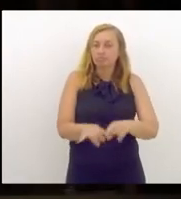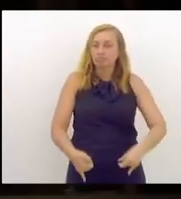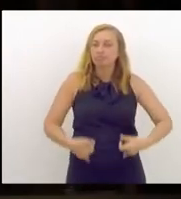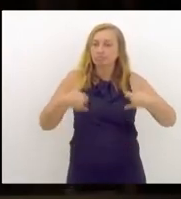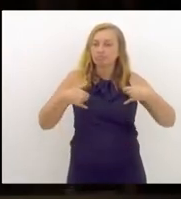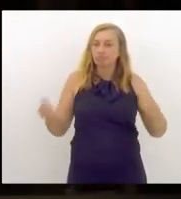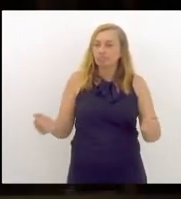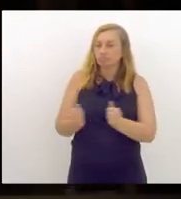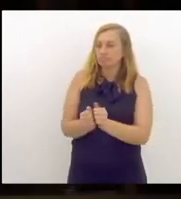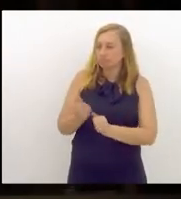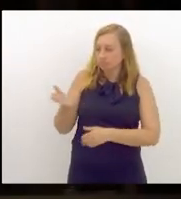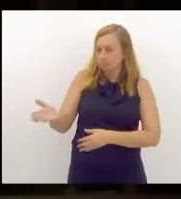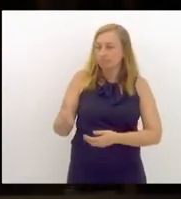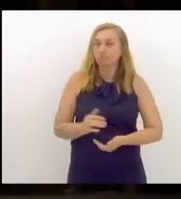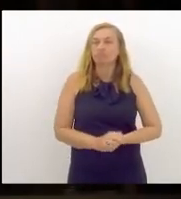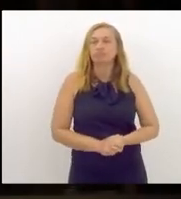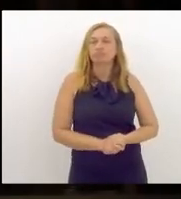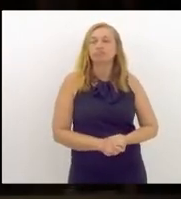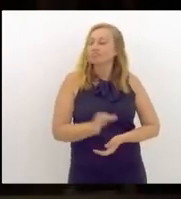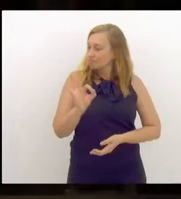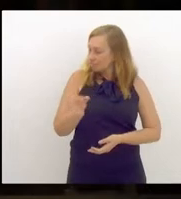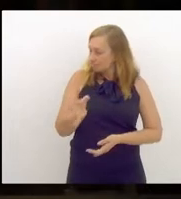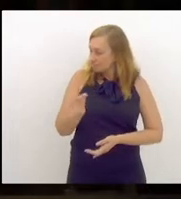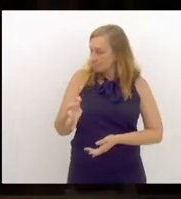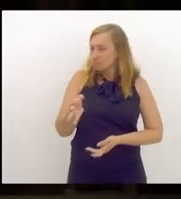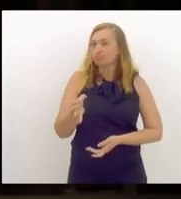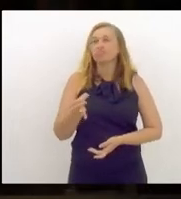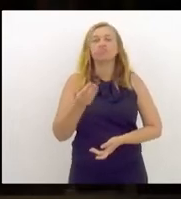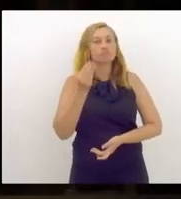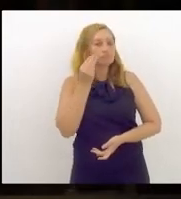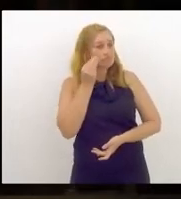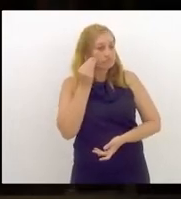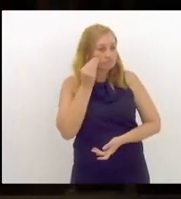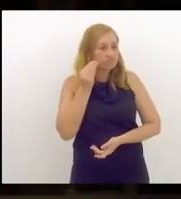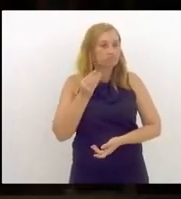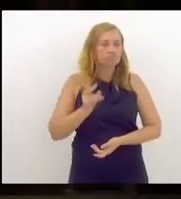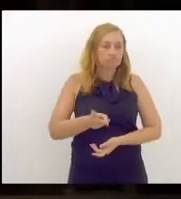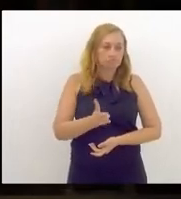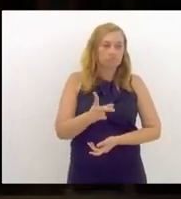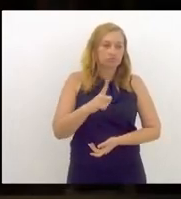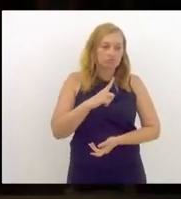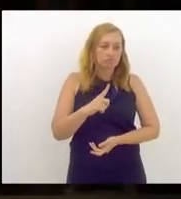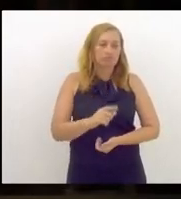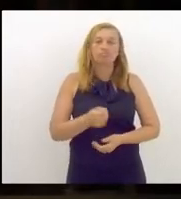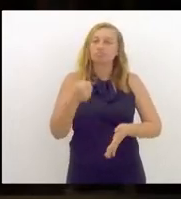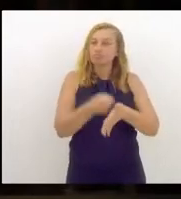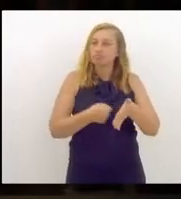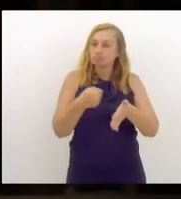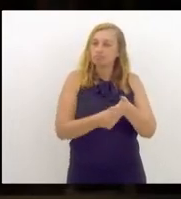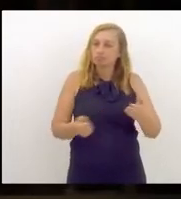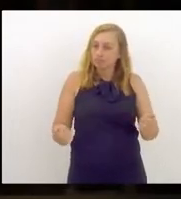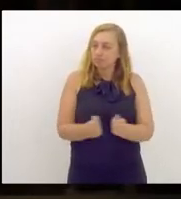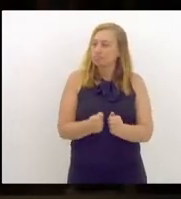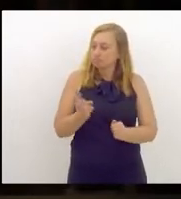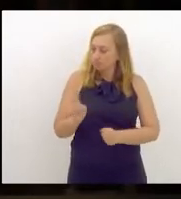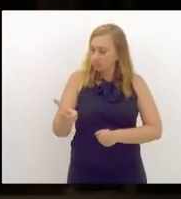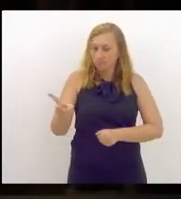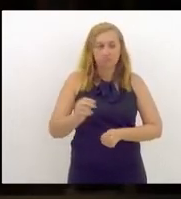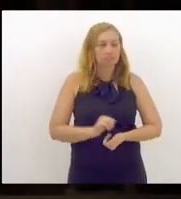a Mônica ter visto esse mandato e tem que ter certeza Mônica como a gente sempre teve a gente sempre se encontrou na luta né